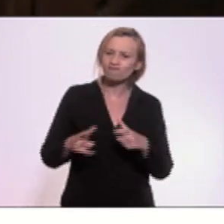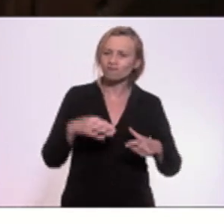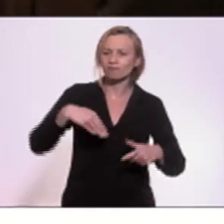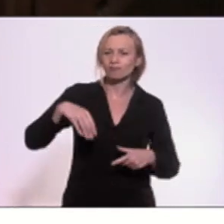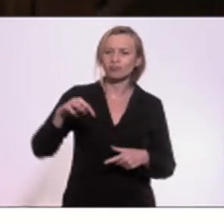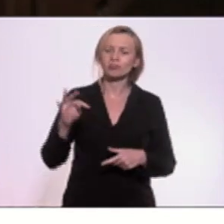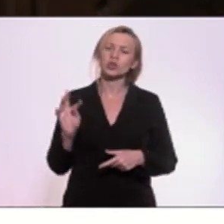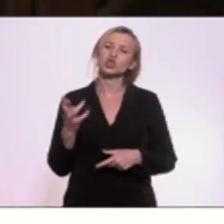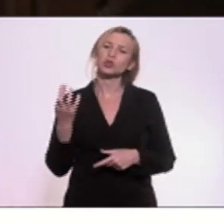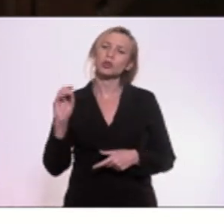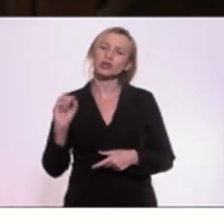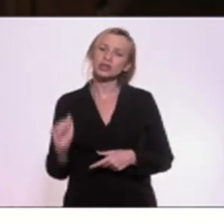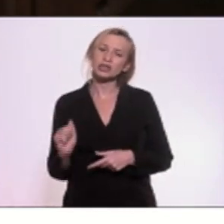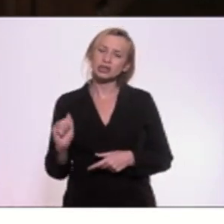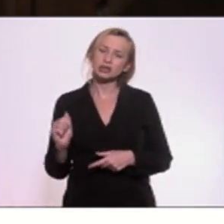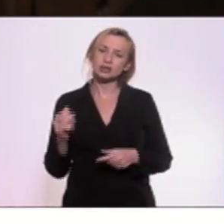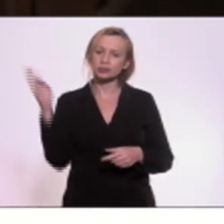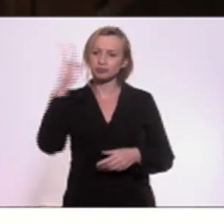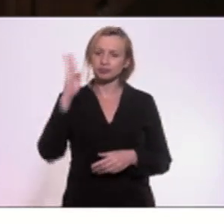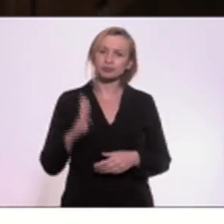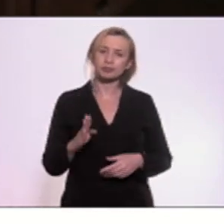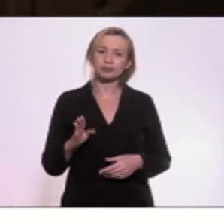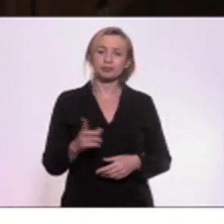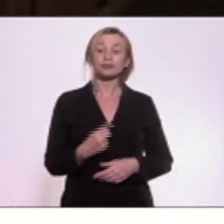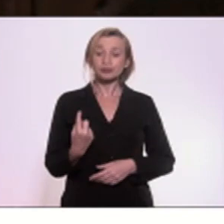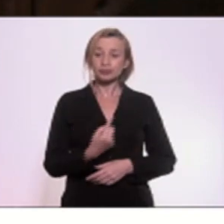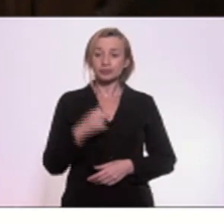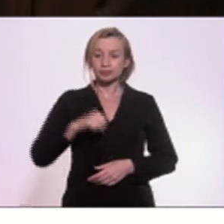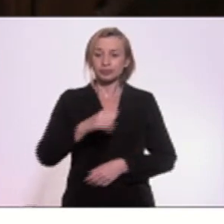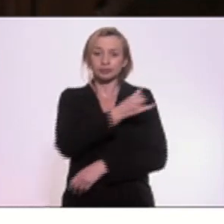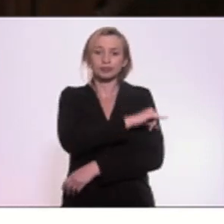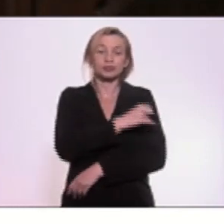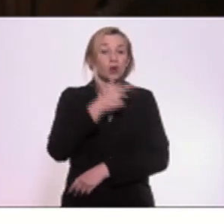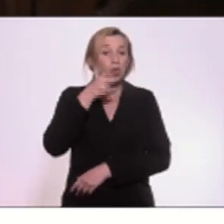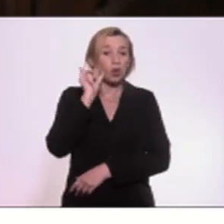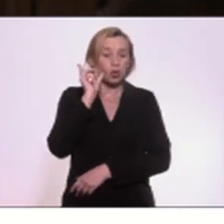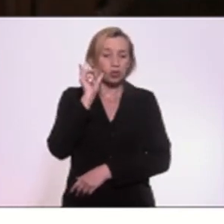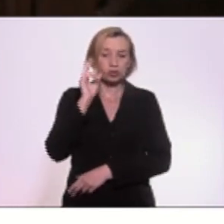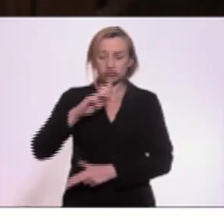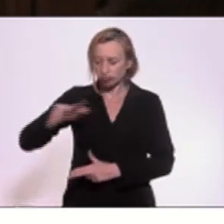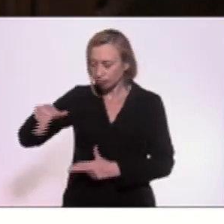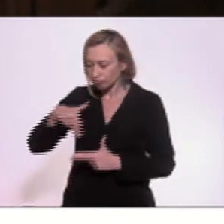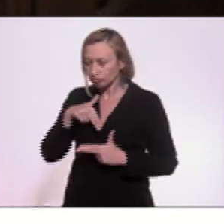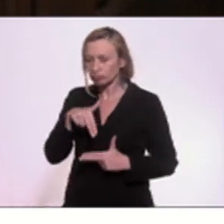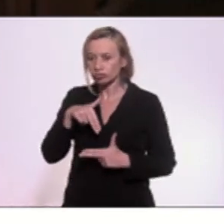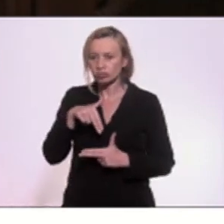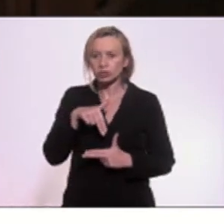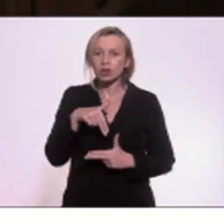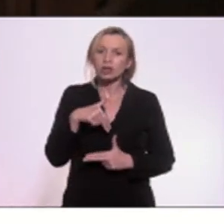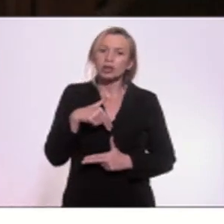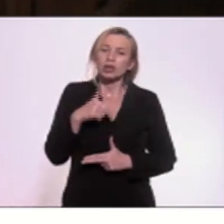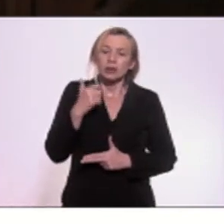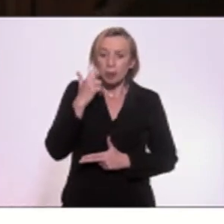do Brasil, entre elas a nossa aqui no Rio de Janeiro. Ontem assumi a tribuna para